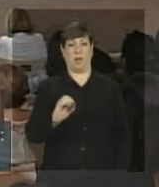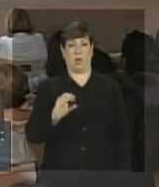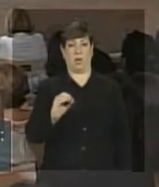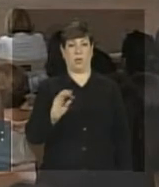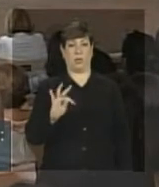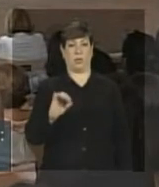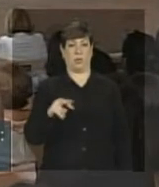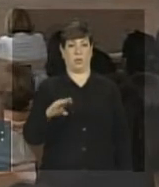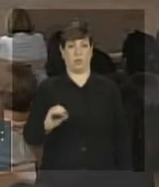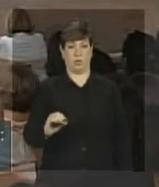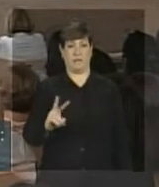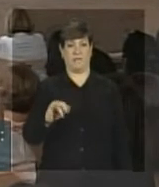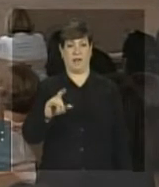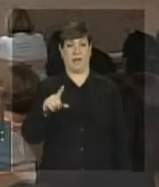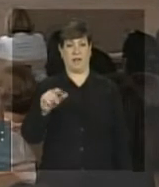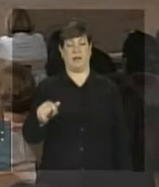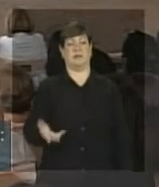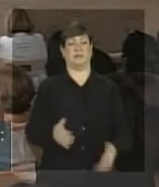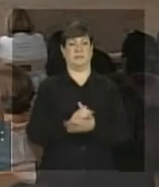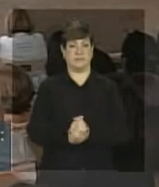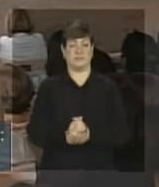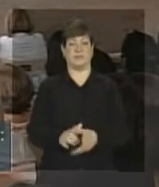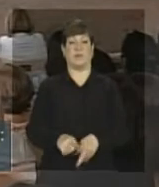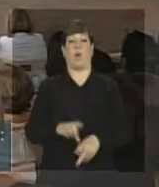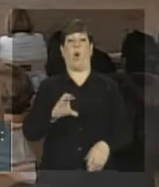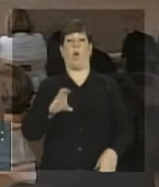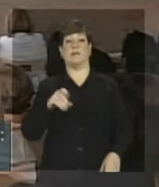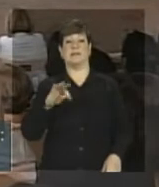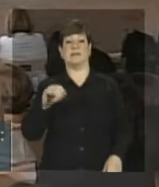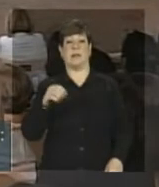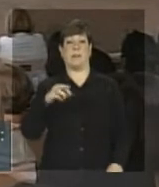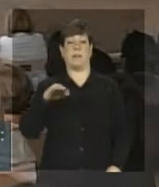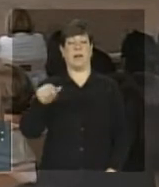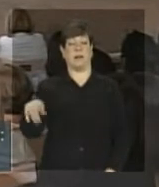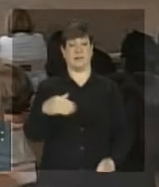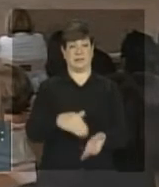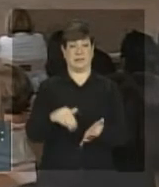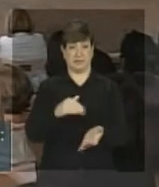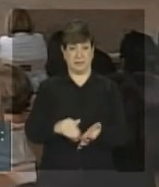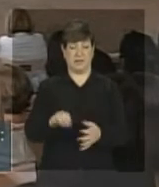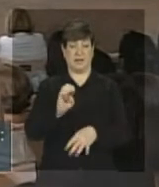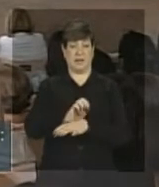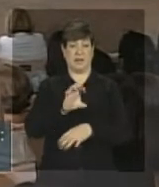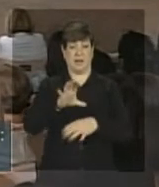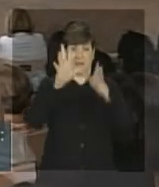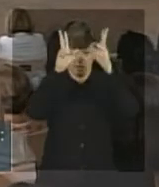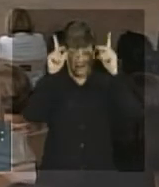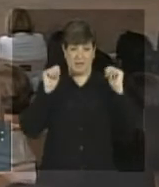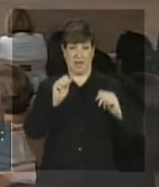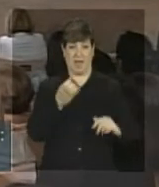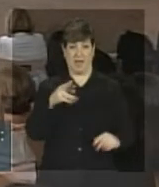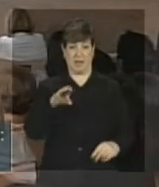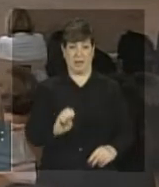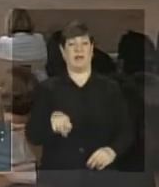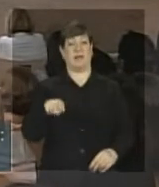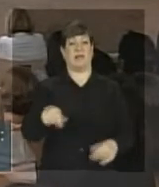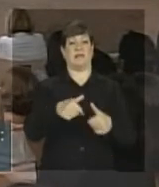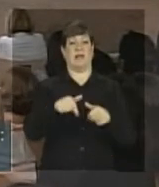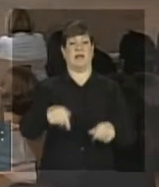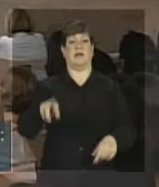Vilela. Senhora Concita Maia, secretária de Política para as Mulheres do Estado do Acre, neste ato